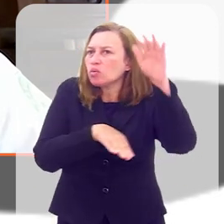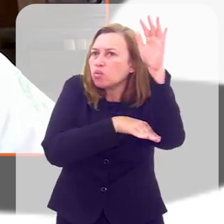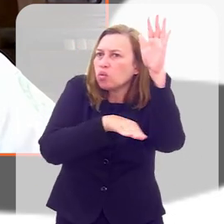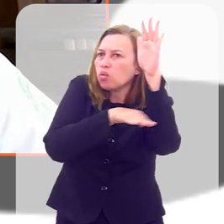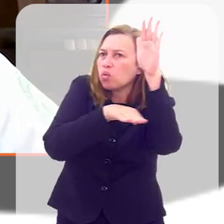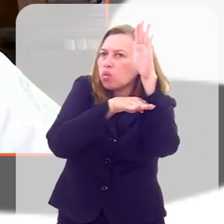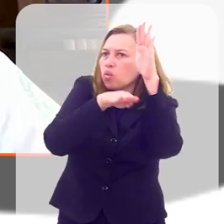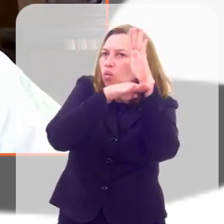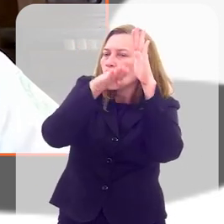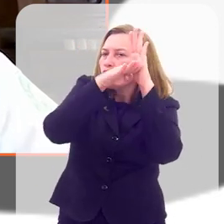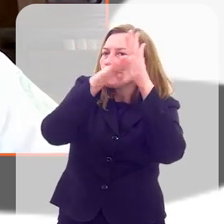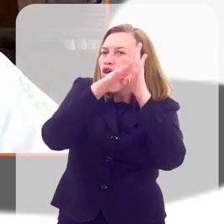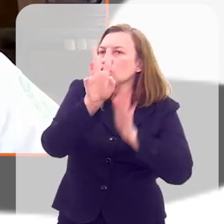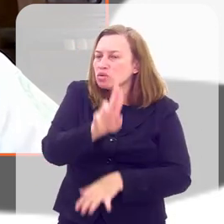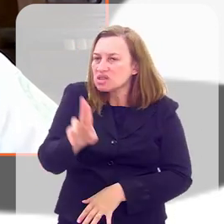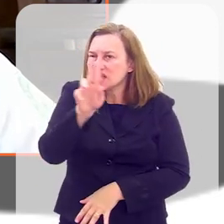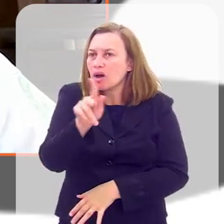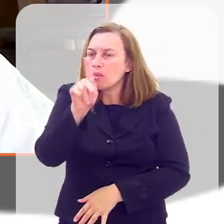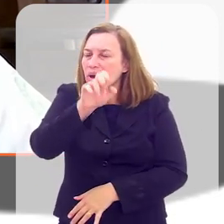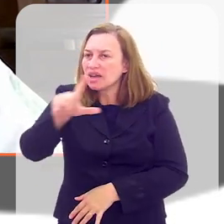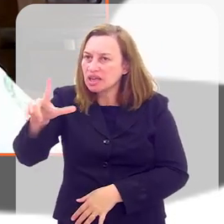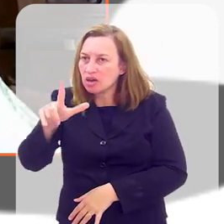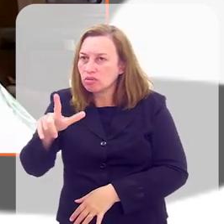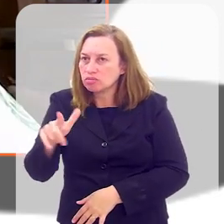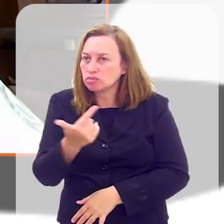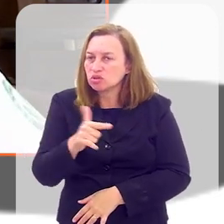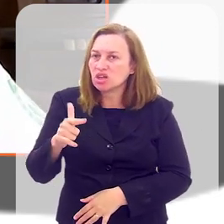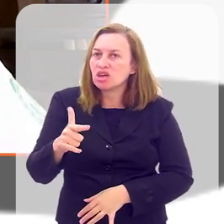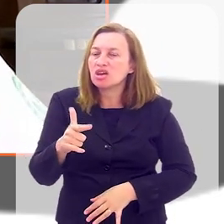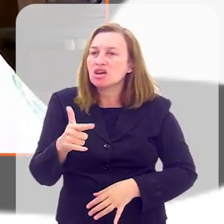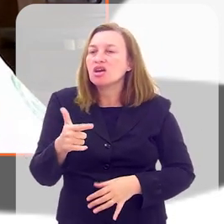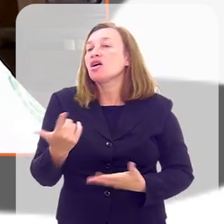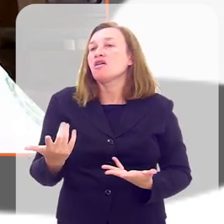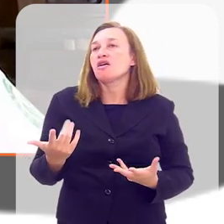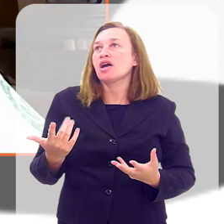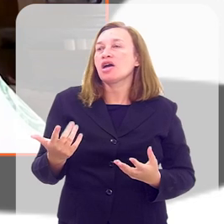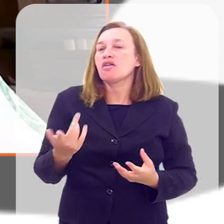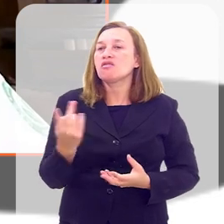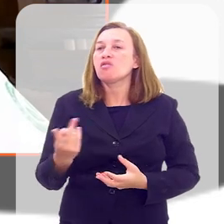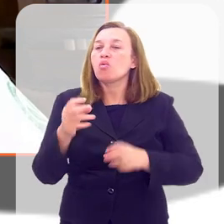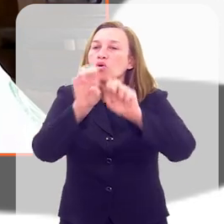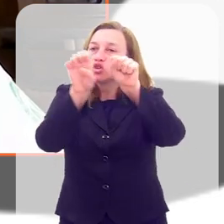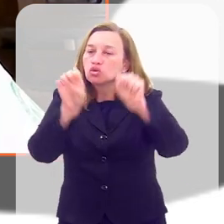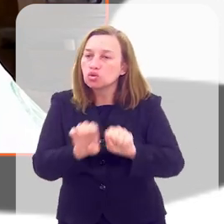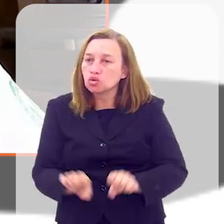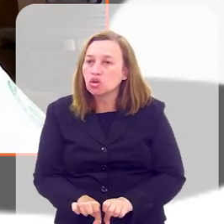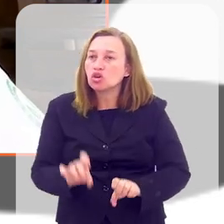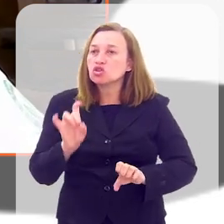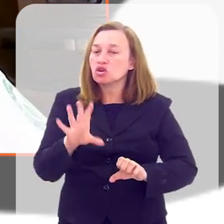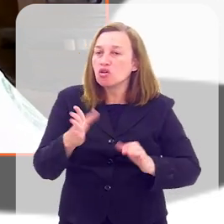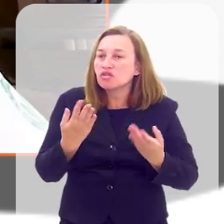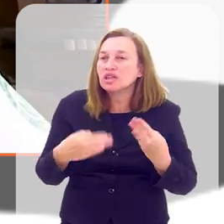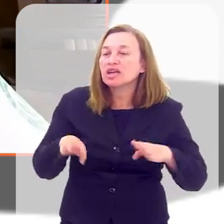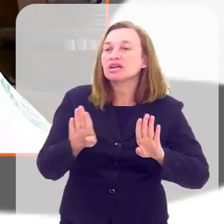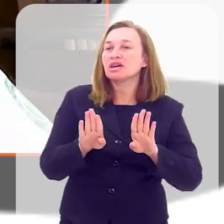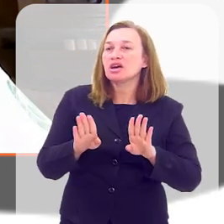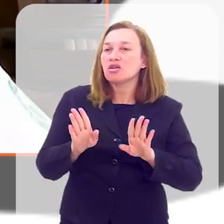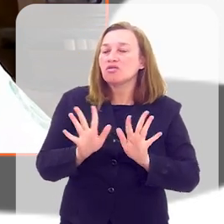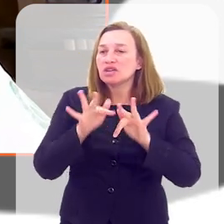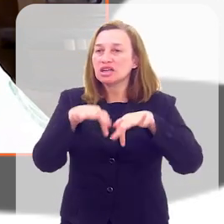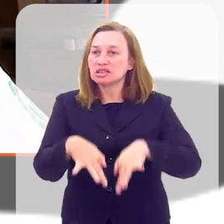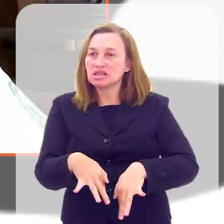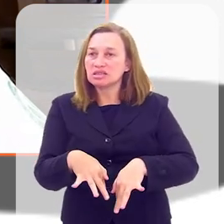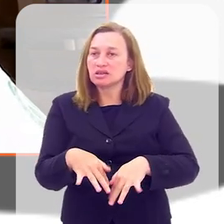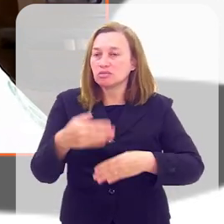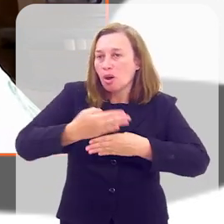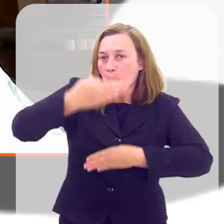andares 15 andares e usar o painel como vedação ou seja ele não teria valor estrutural o painel seria só o fechamento da parede isso